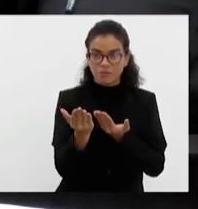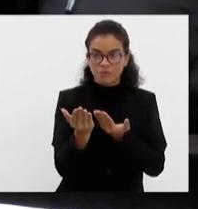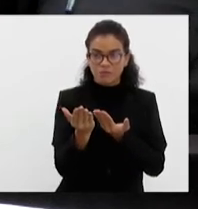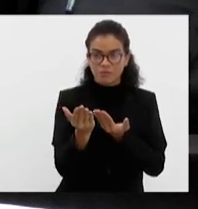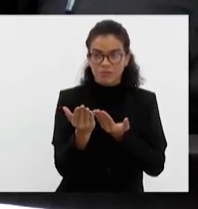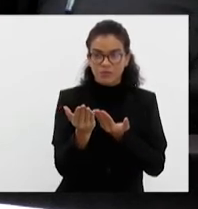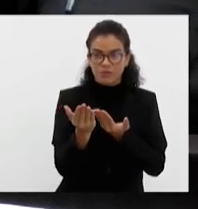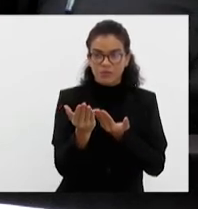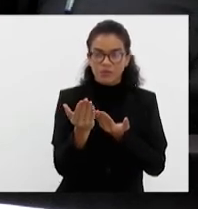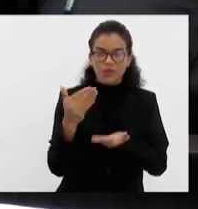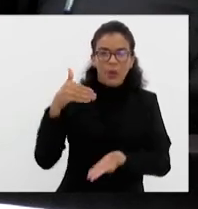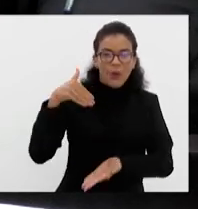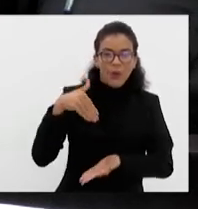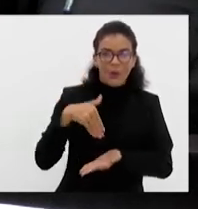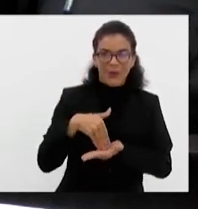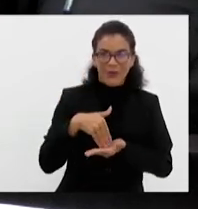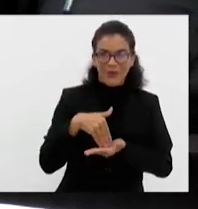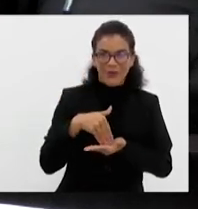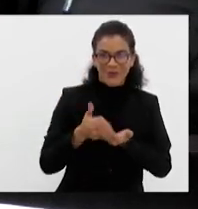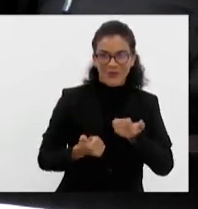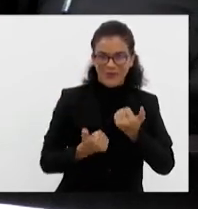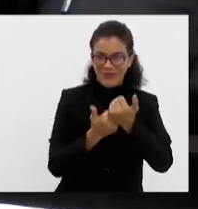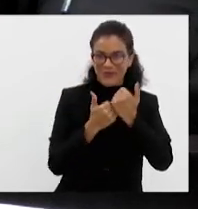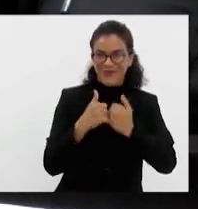coautor da matéria. O último coautor.